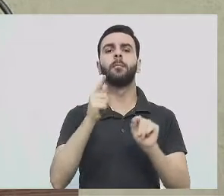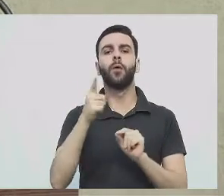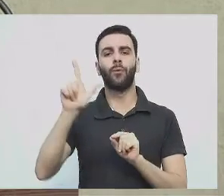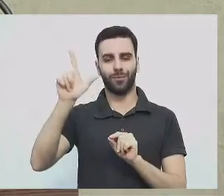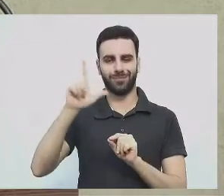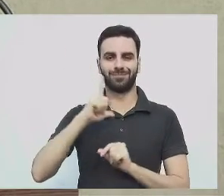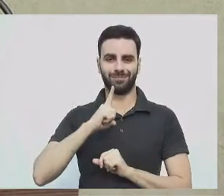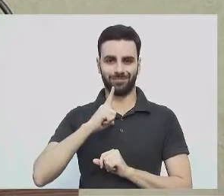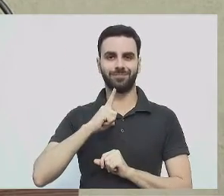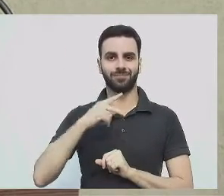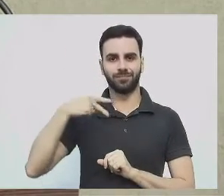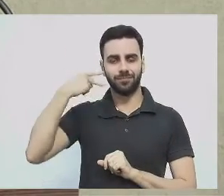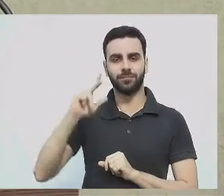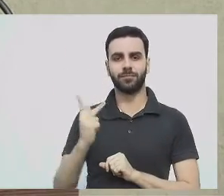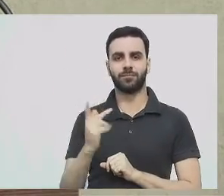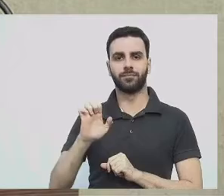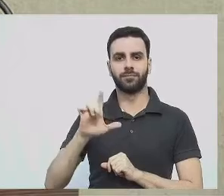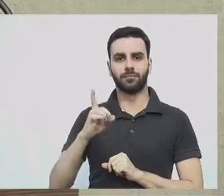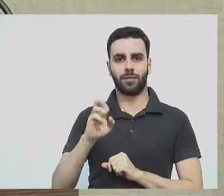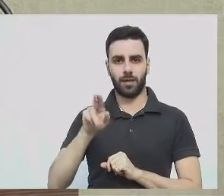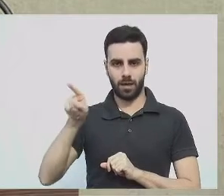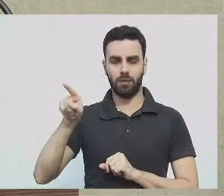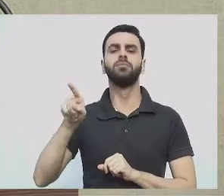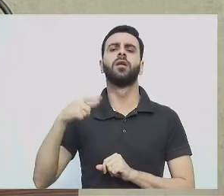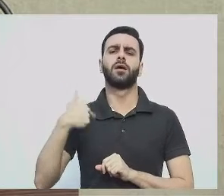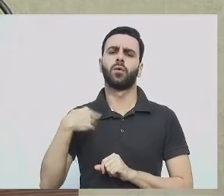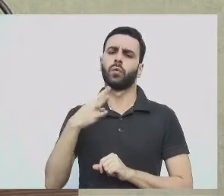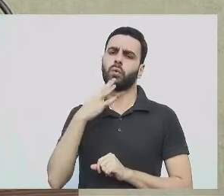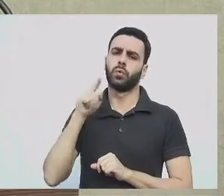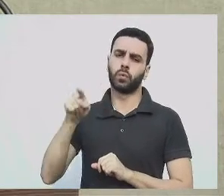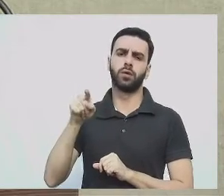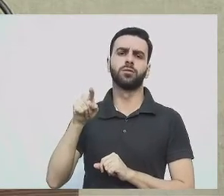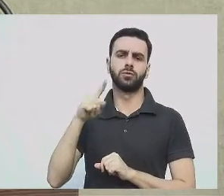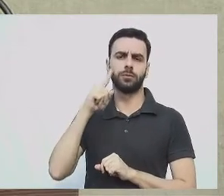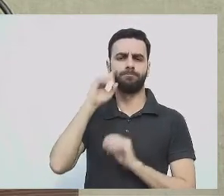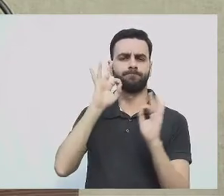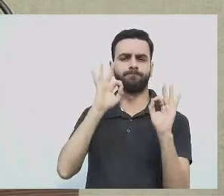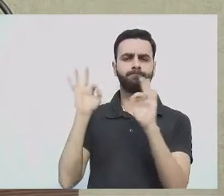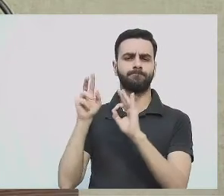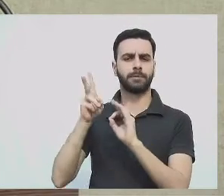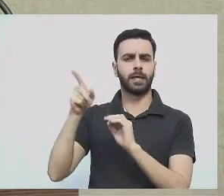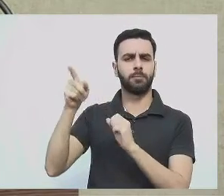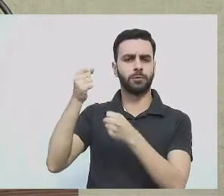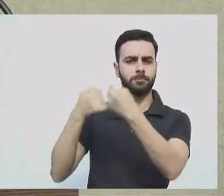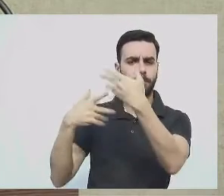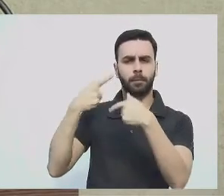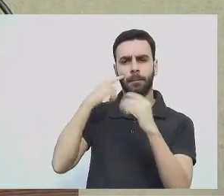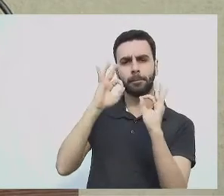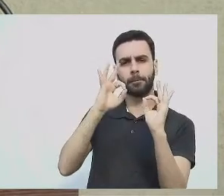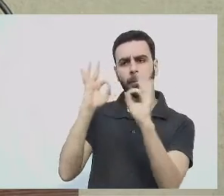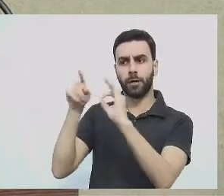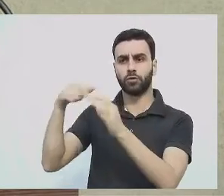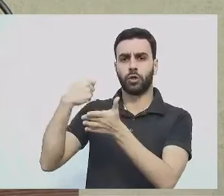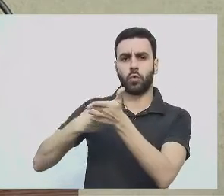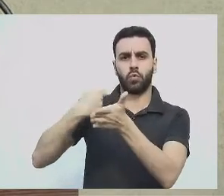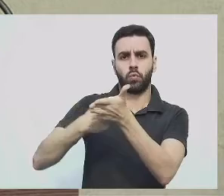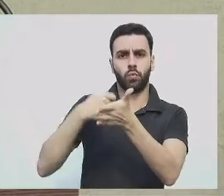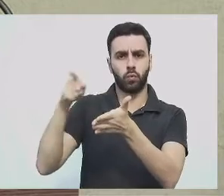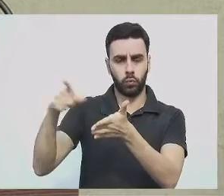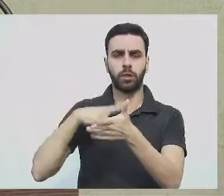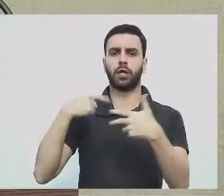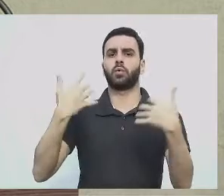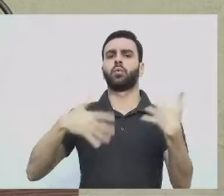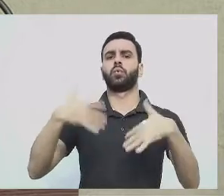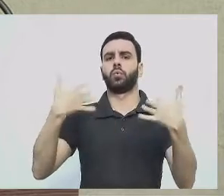companheiro, o senhor Helder Evangelista, estou sempre acompanhando atentamente sua fala aqui, Helder. O senhor, a luta do senhor é uma luta